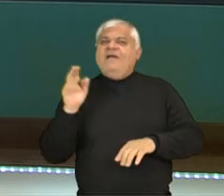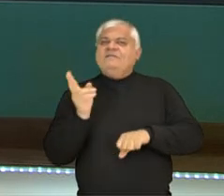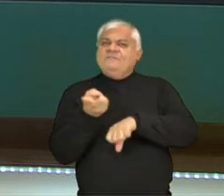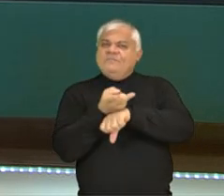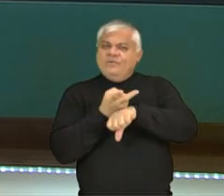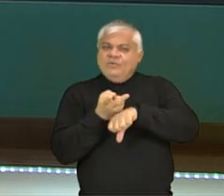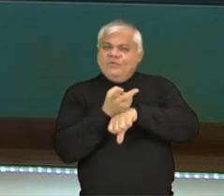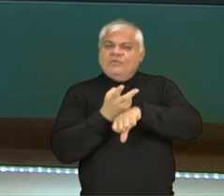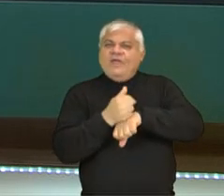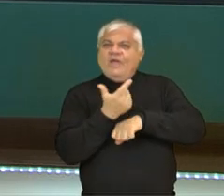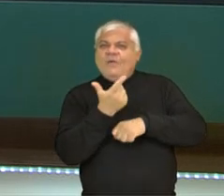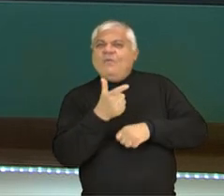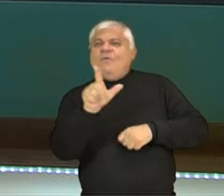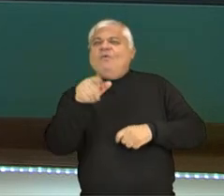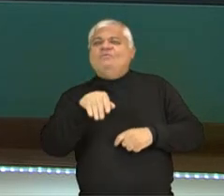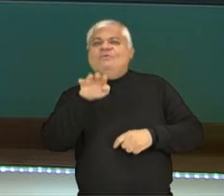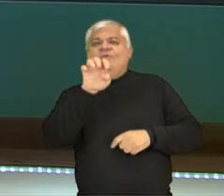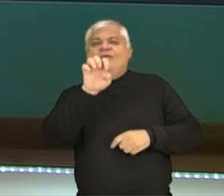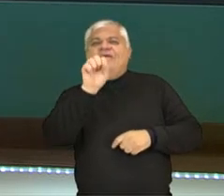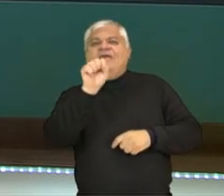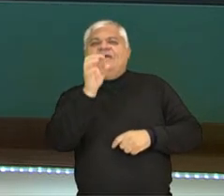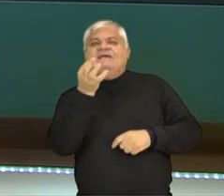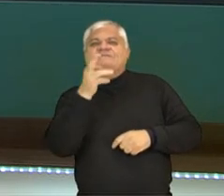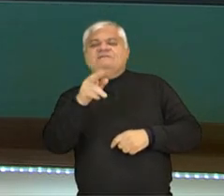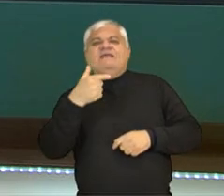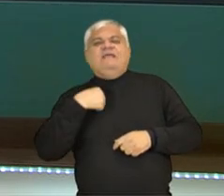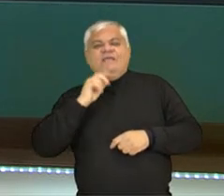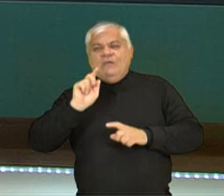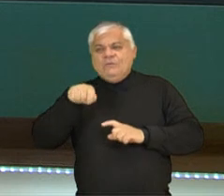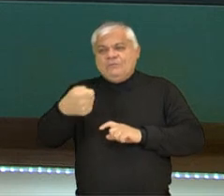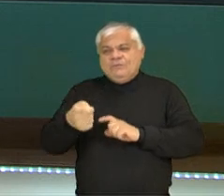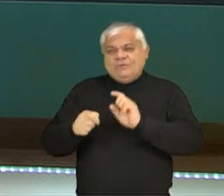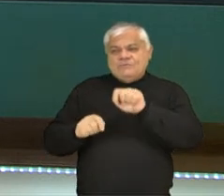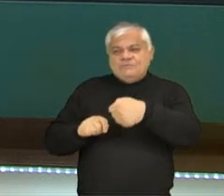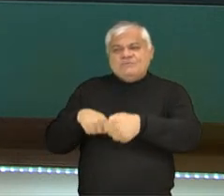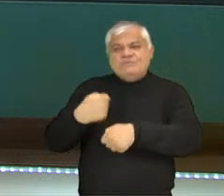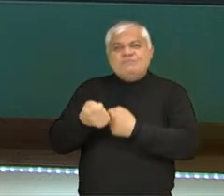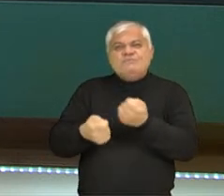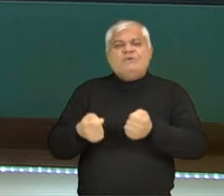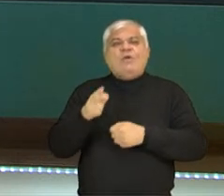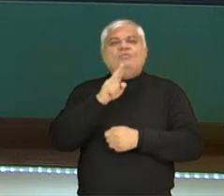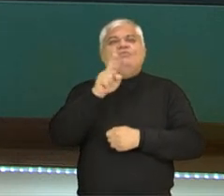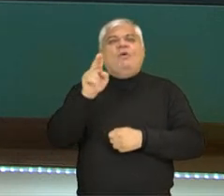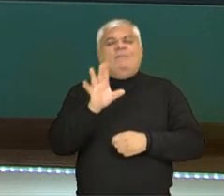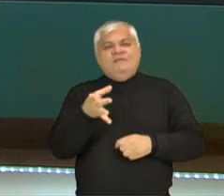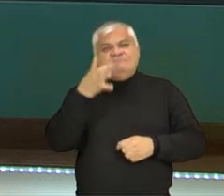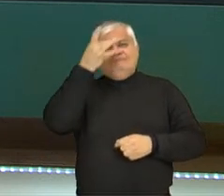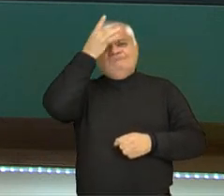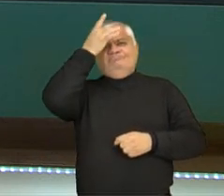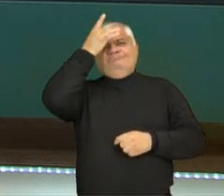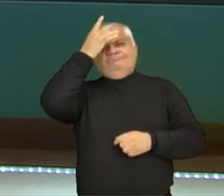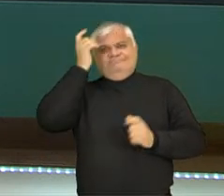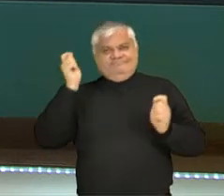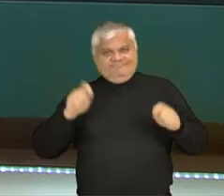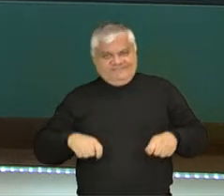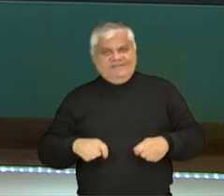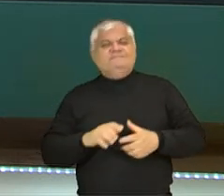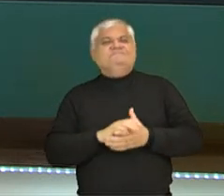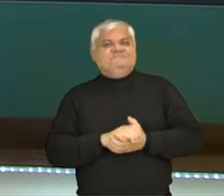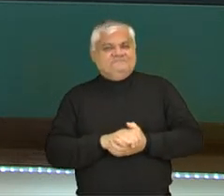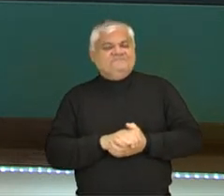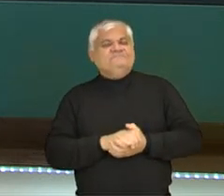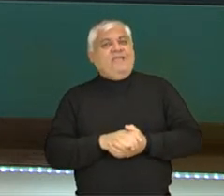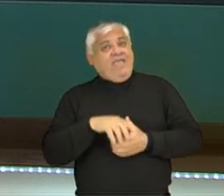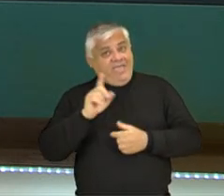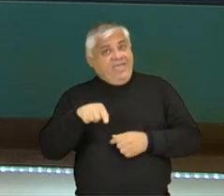procurar outros ésteres para que eu possa também dar nomes e fixar ainda mais os meus conhecimentos. Sim, é